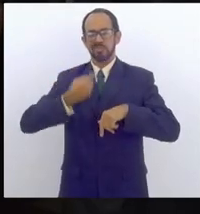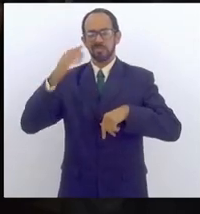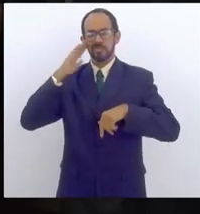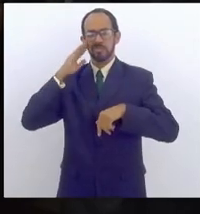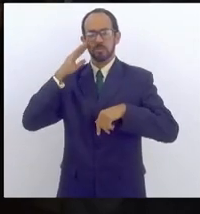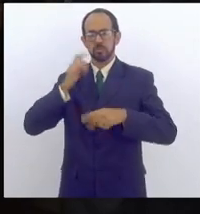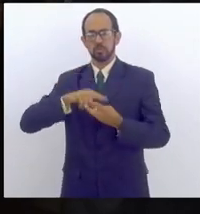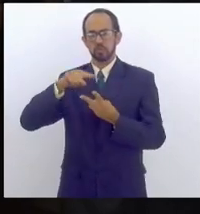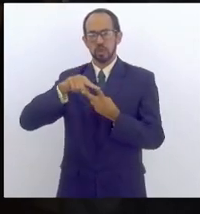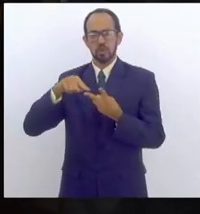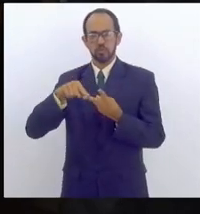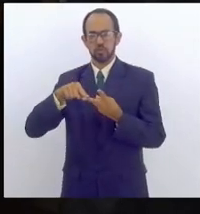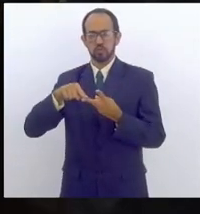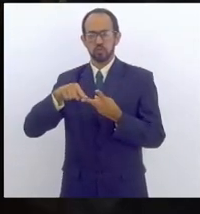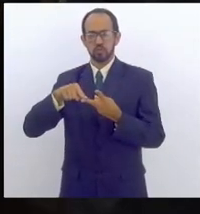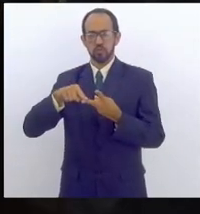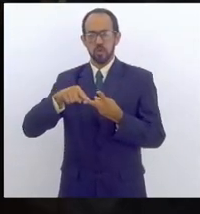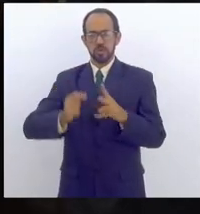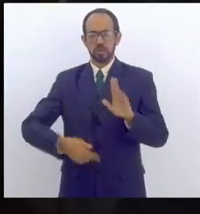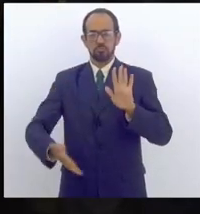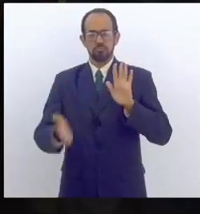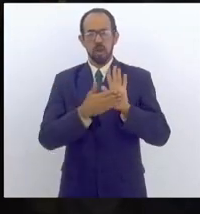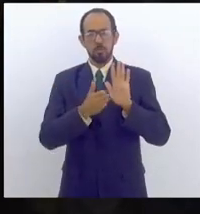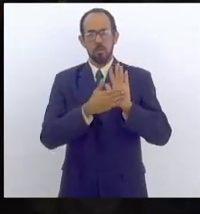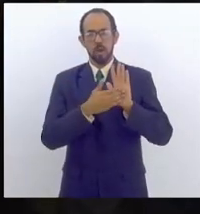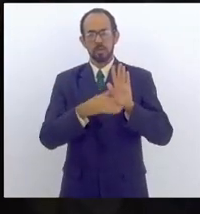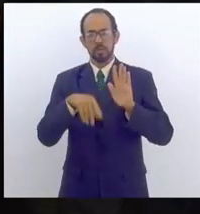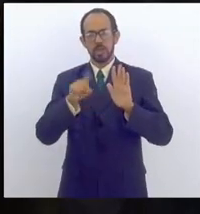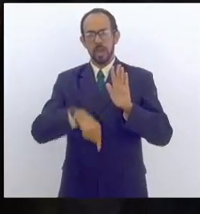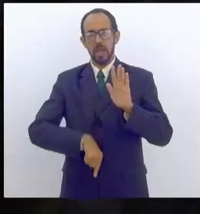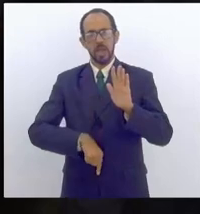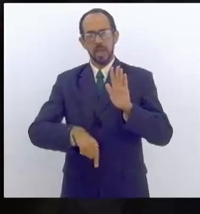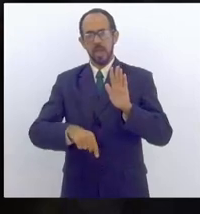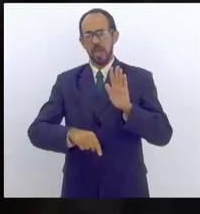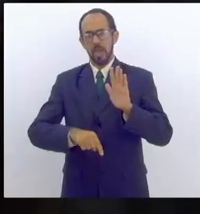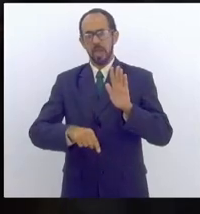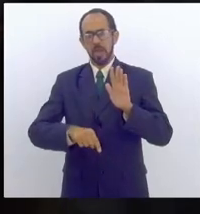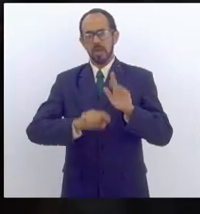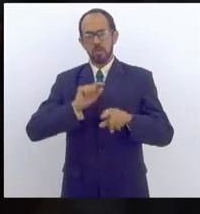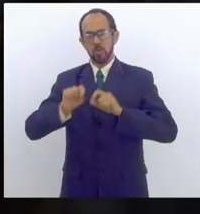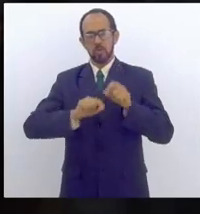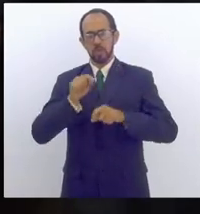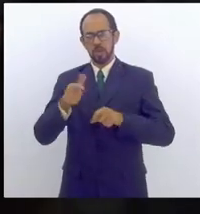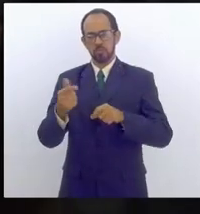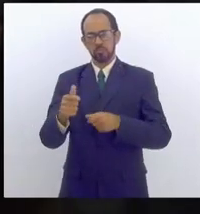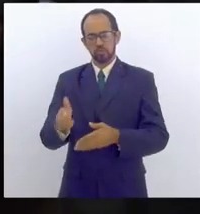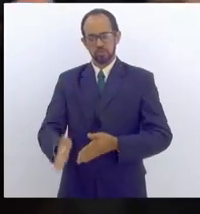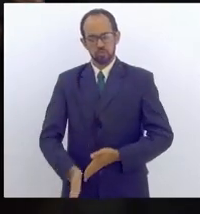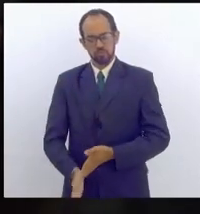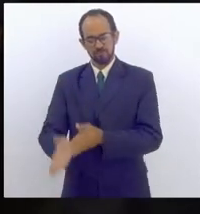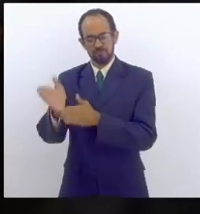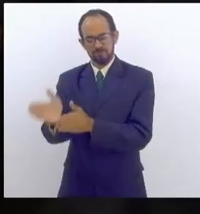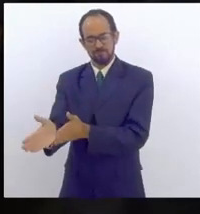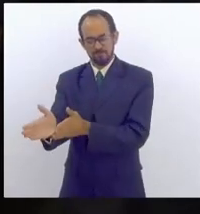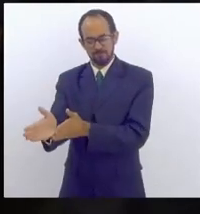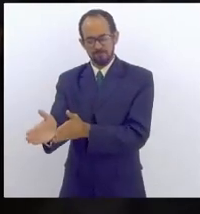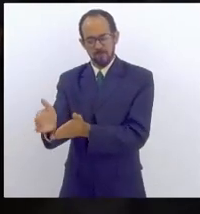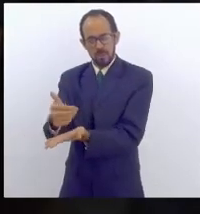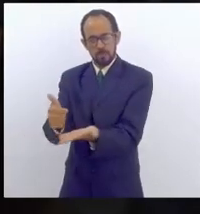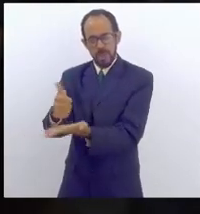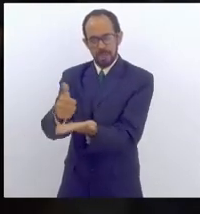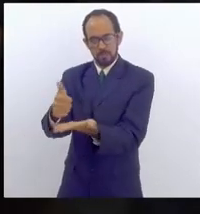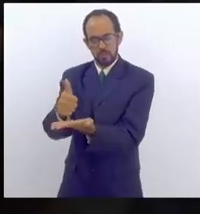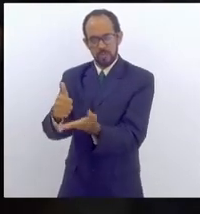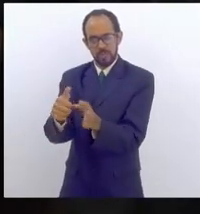estavam sendo apresentadas eram duas chapas que não preservavam por um princípio básico do parlamento, que é a